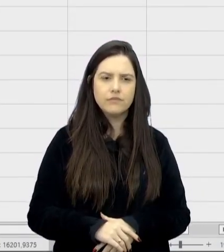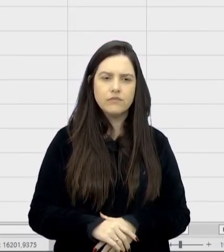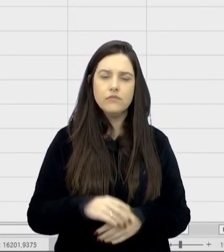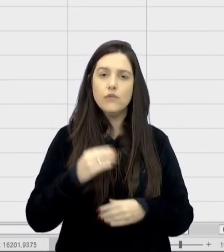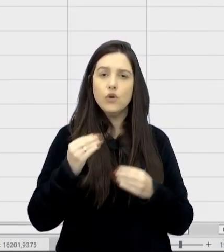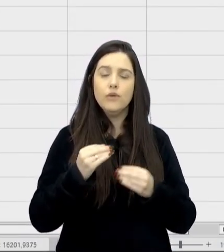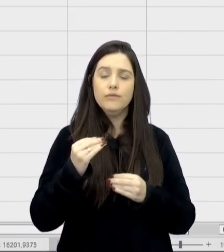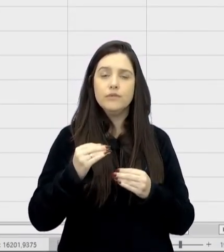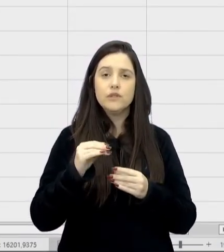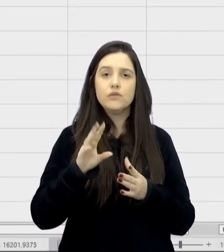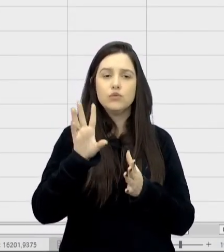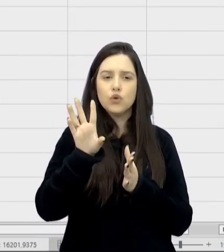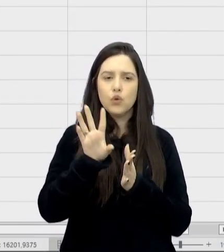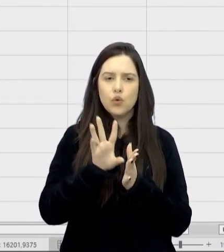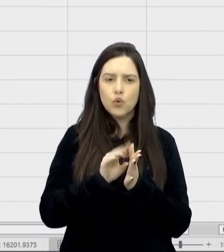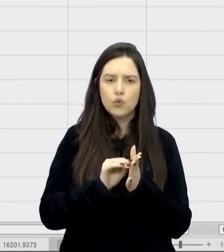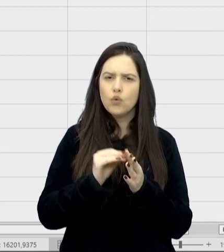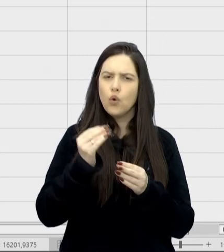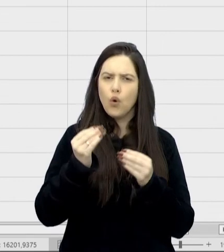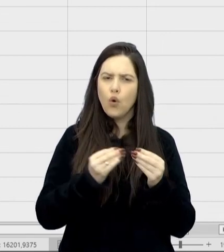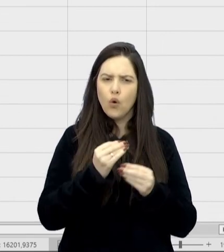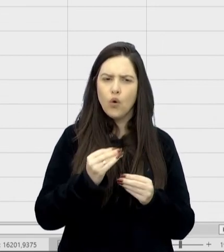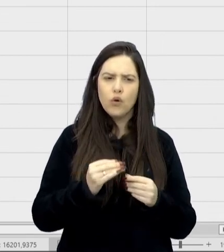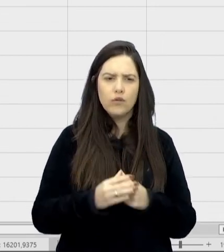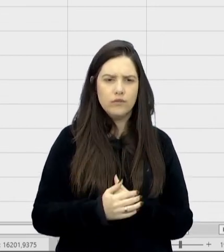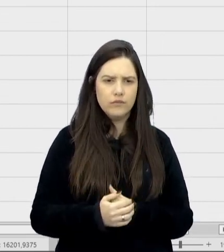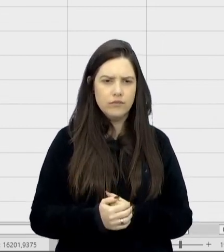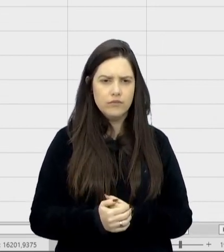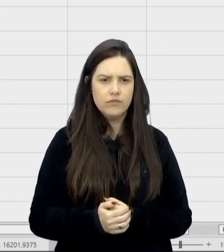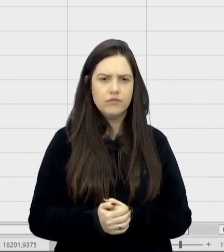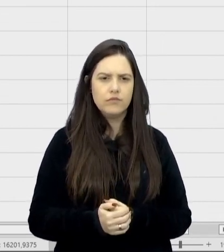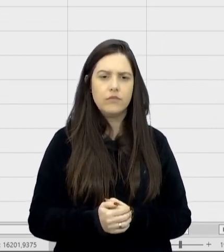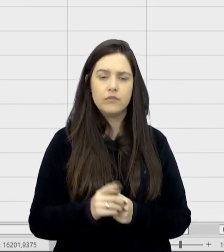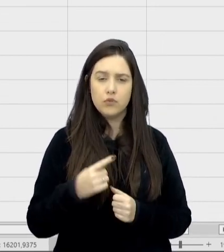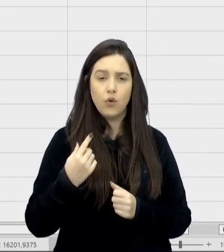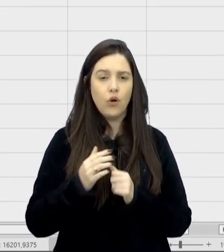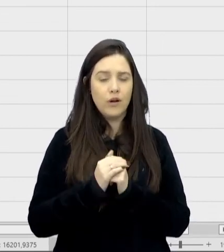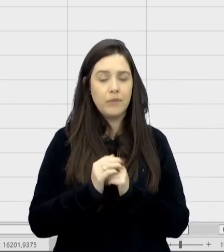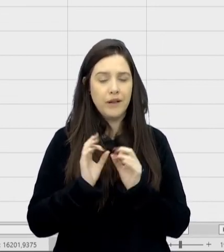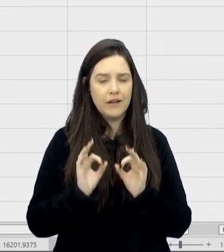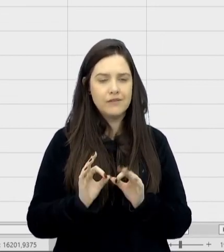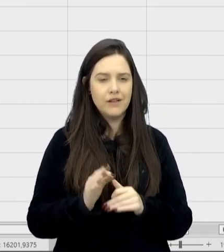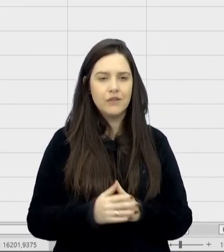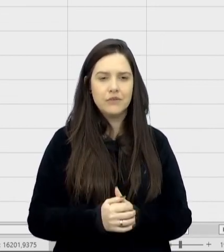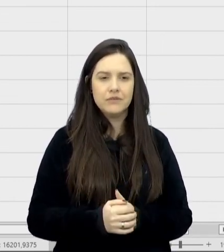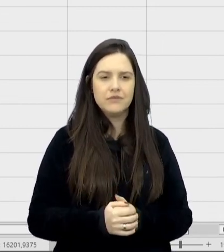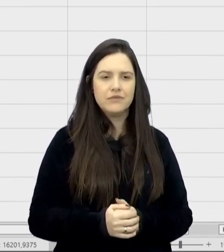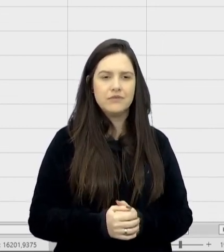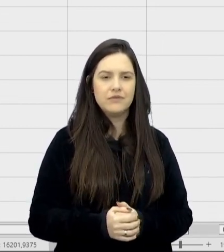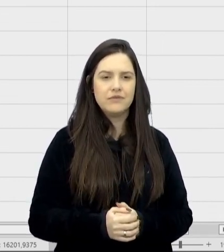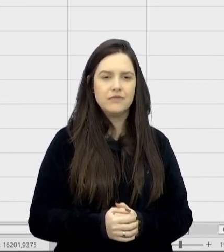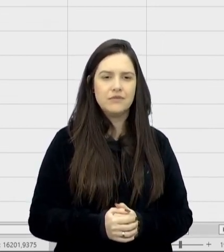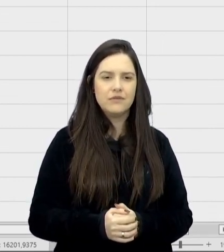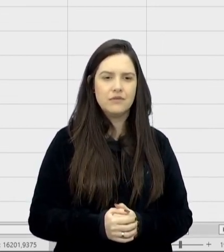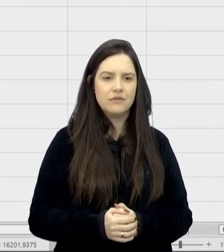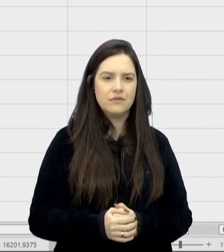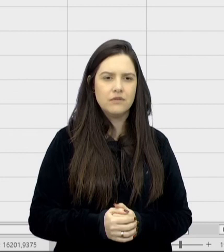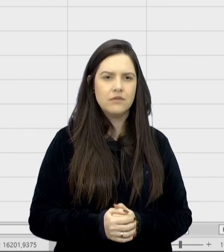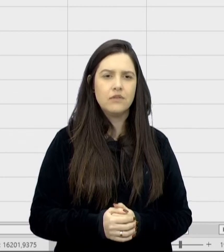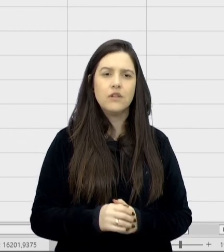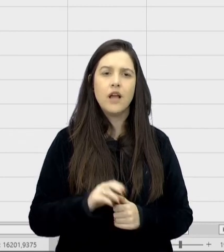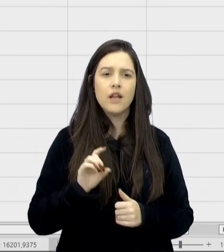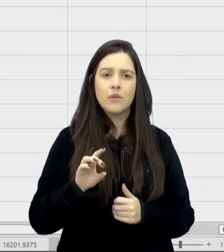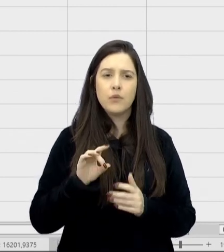ficaria o gráfico. Então, você seleciona, estou orando aqui para dar certo, né? Que às vezes... Então, você seleciona só as colunas que você